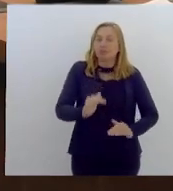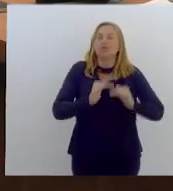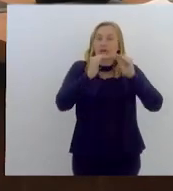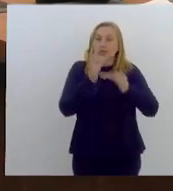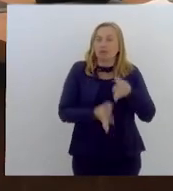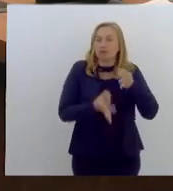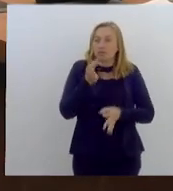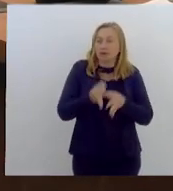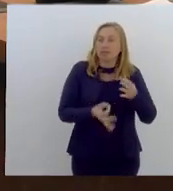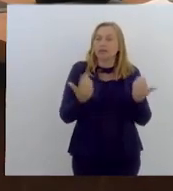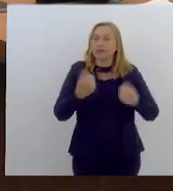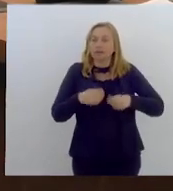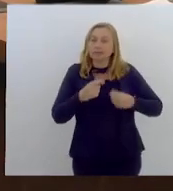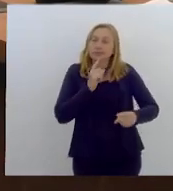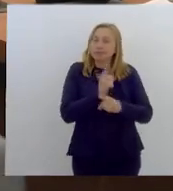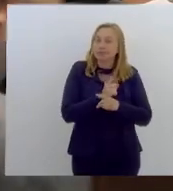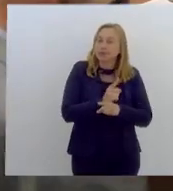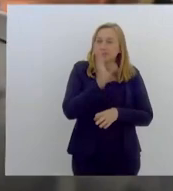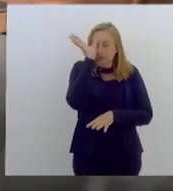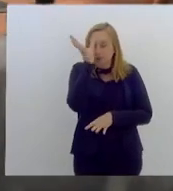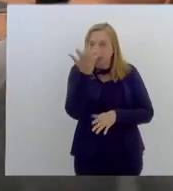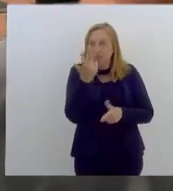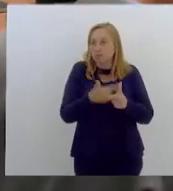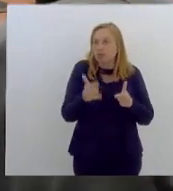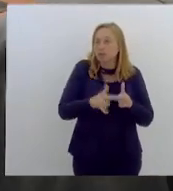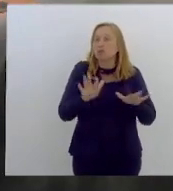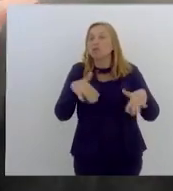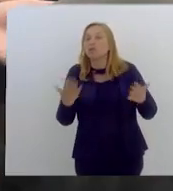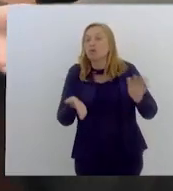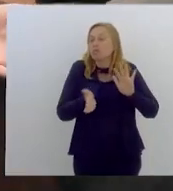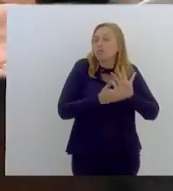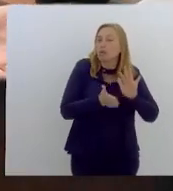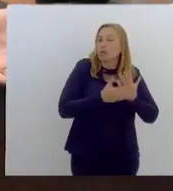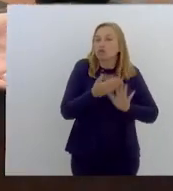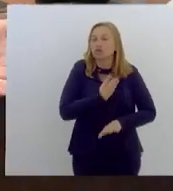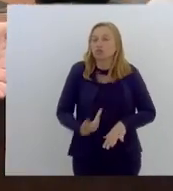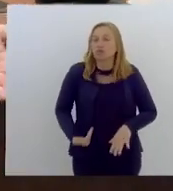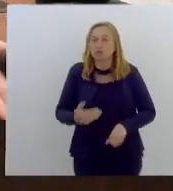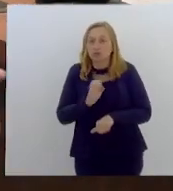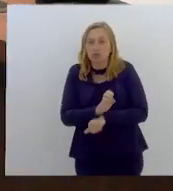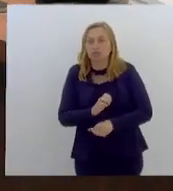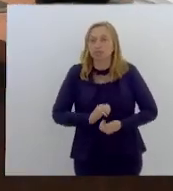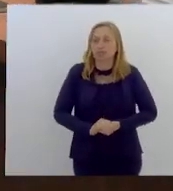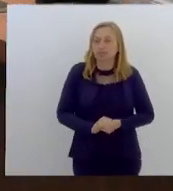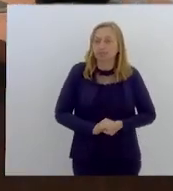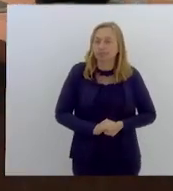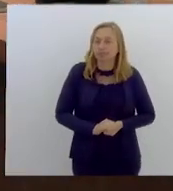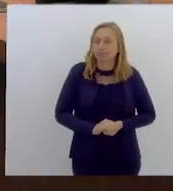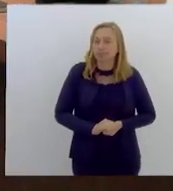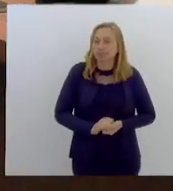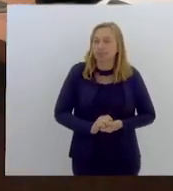uma necessidade de encontrar uma solução para o problema. Qual é a proposta do governo do estado?